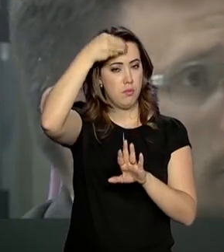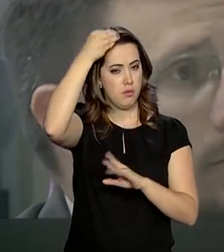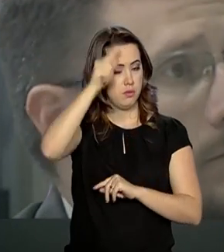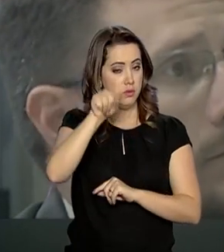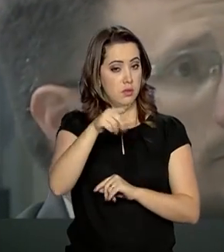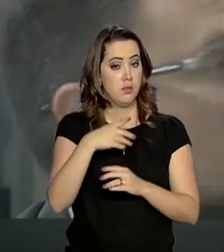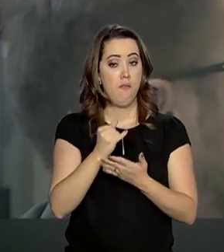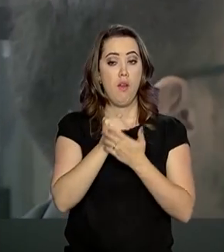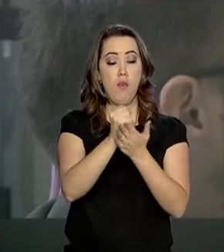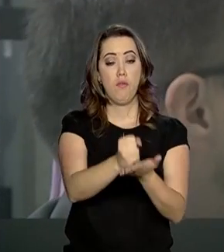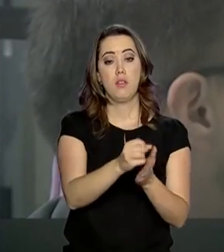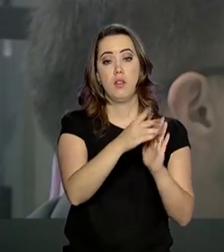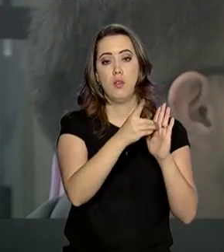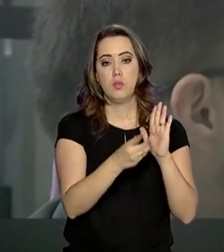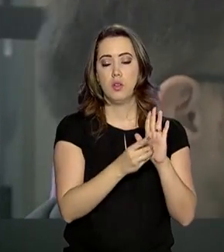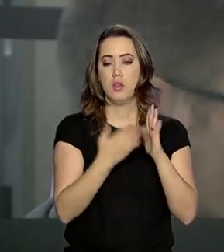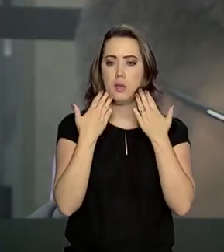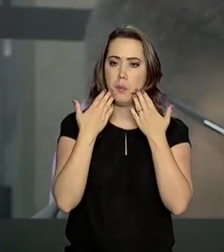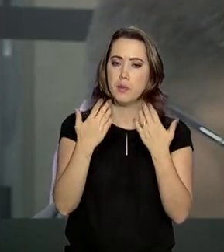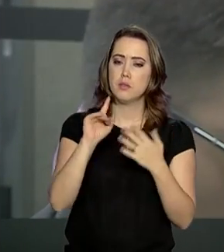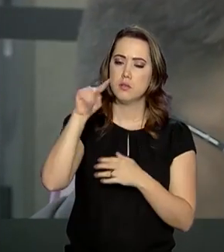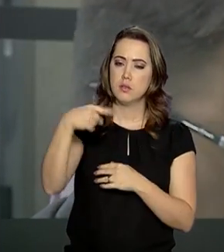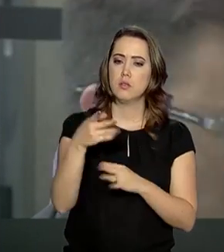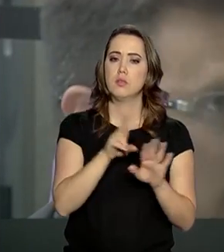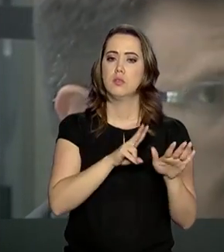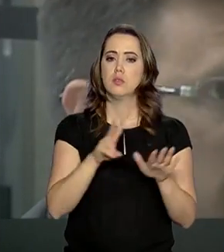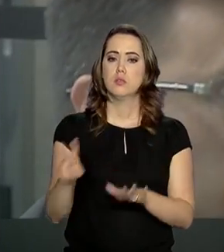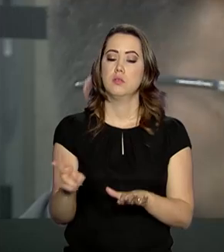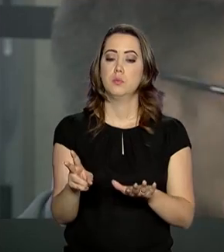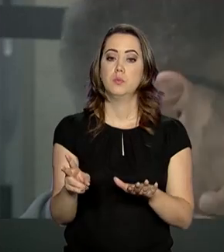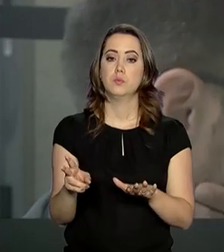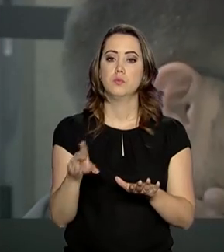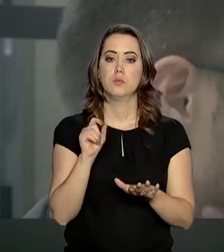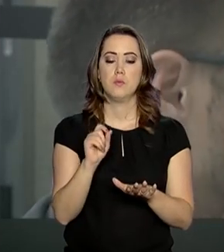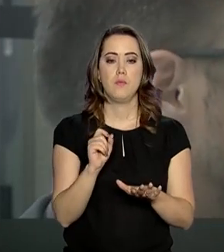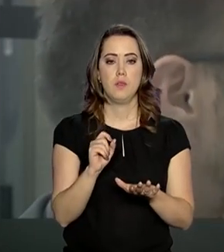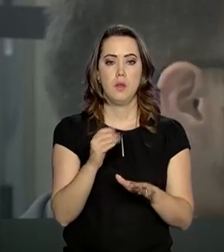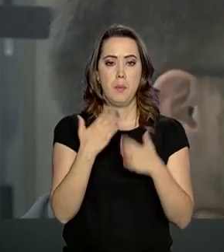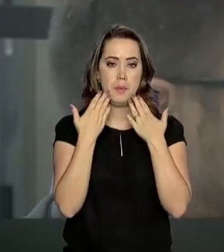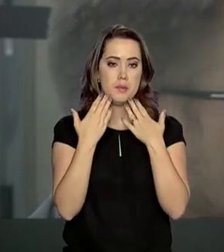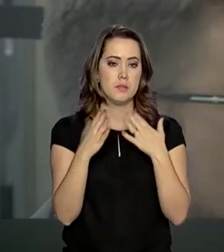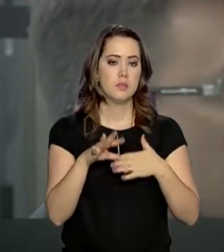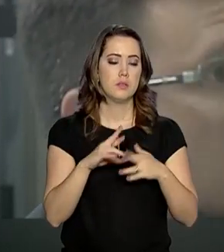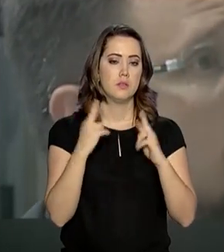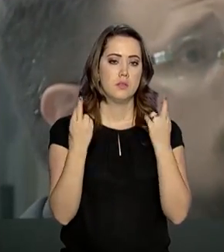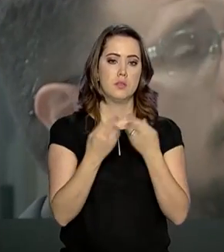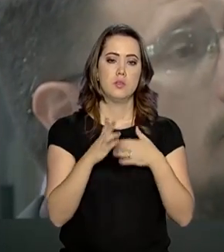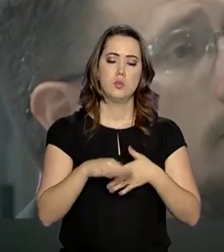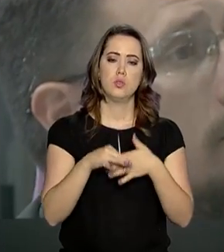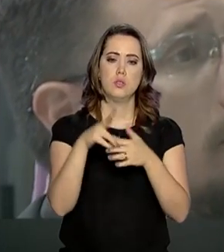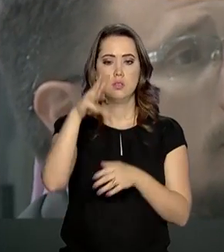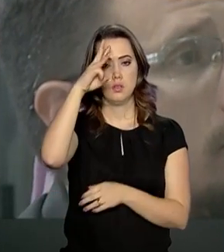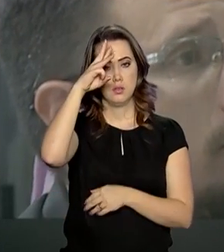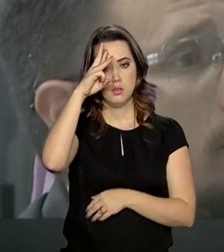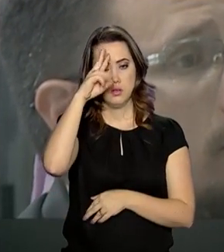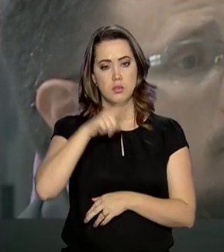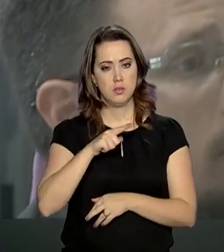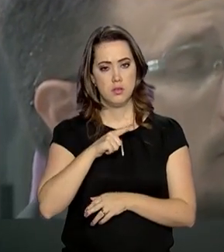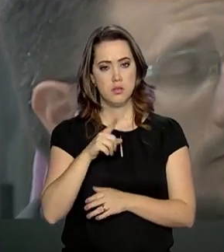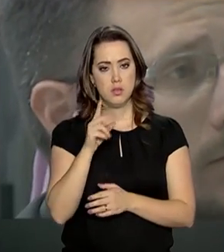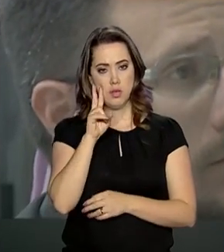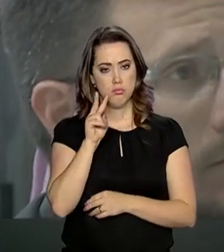decreto na próxima semana se vai apresentar esse decreto né Eh a reunião de líderes na terça-feira você tem previsão de reunião de